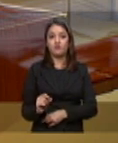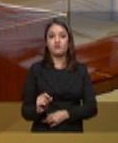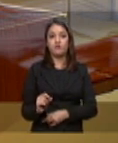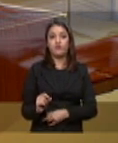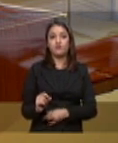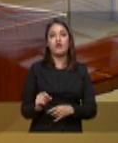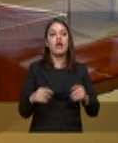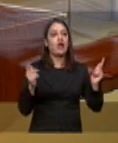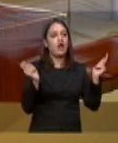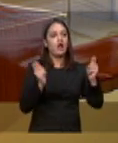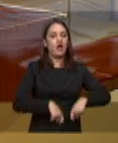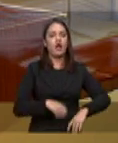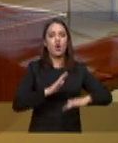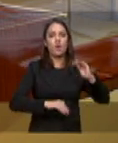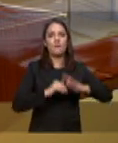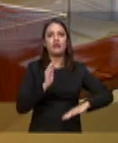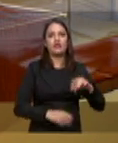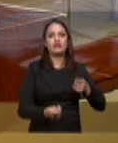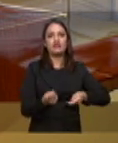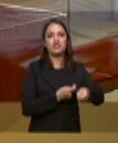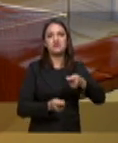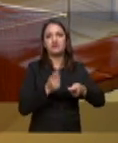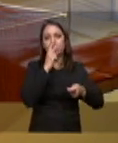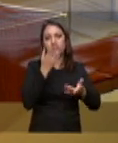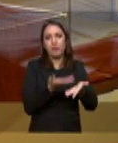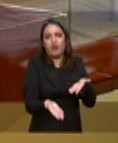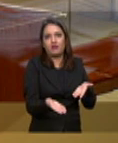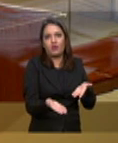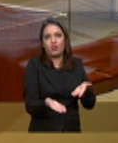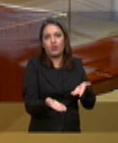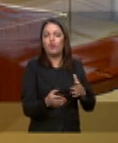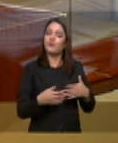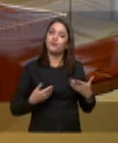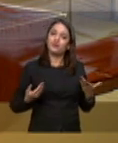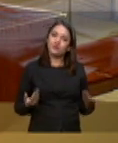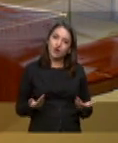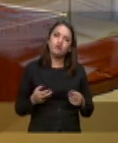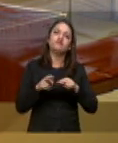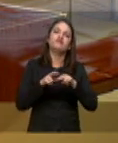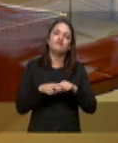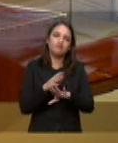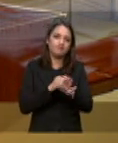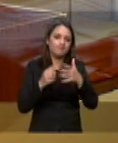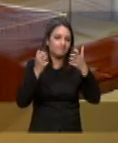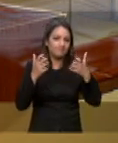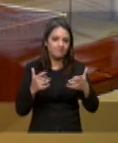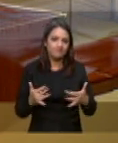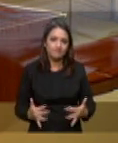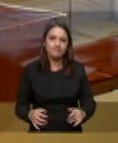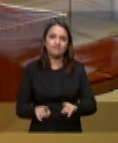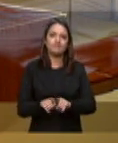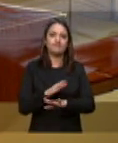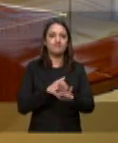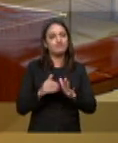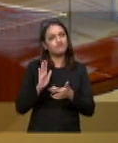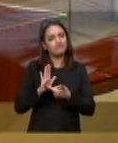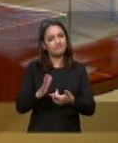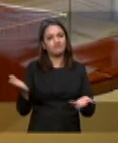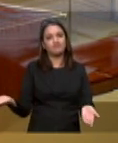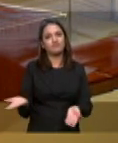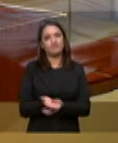instâncias administrativas. Por essas breves razões, excelências, bem como pelos demais fundamentos apresentados nos autos